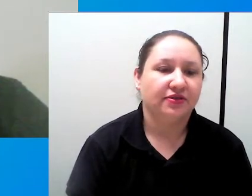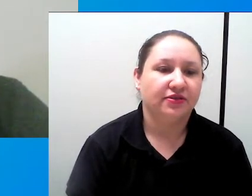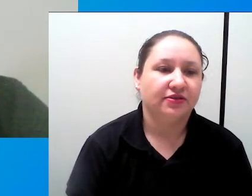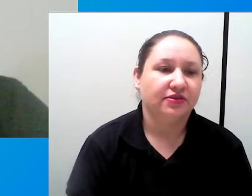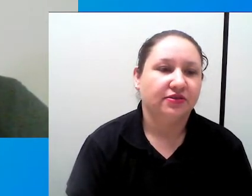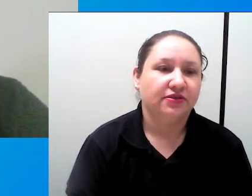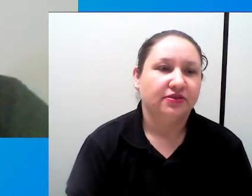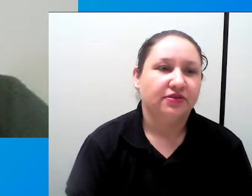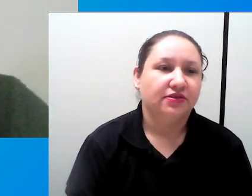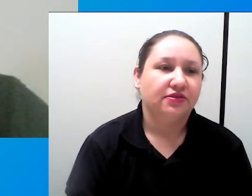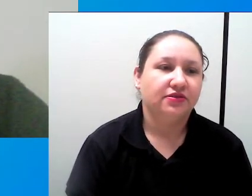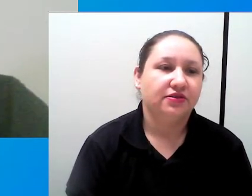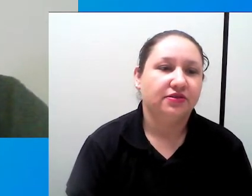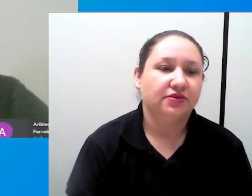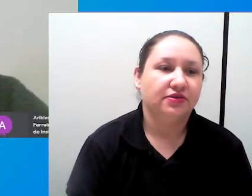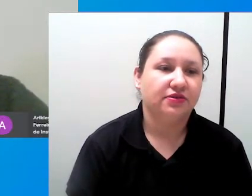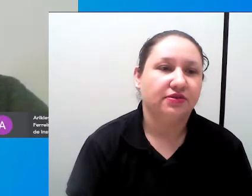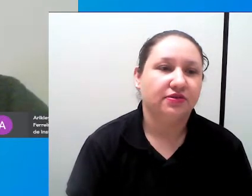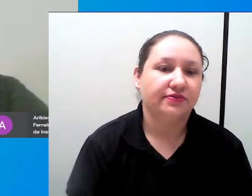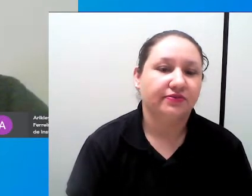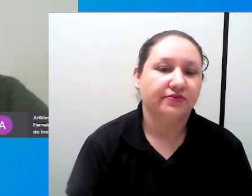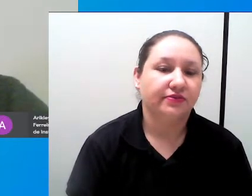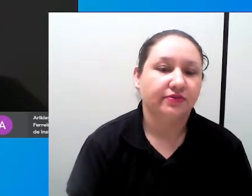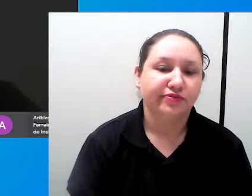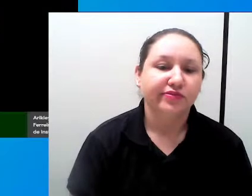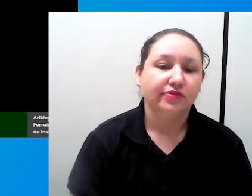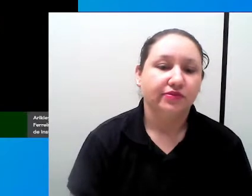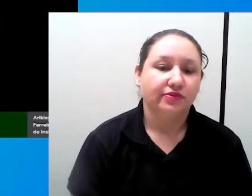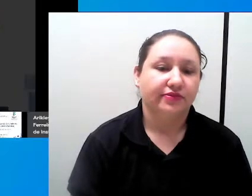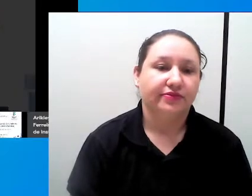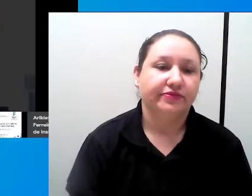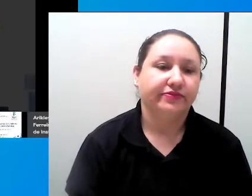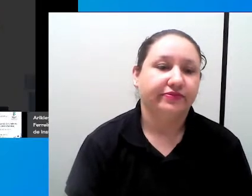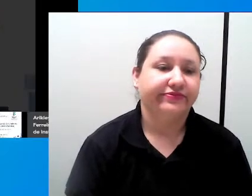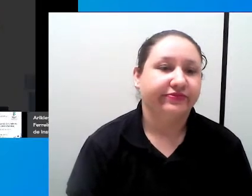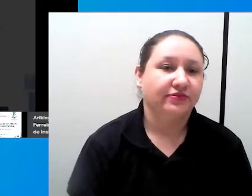Me confirme, por favor, tem tela cheia aqui para mim.